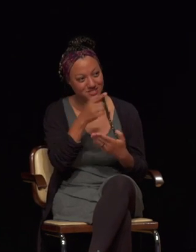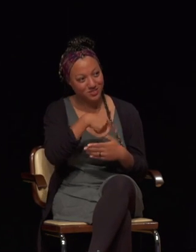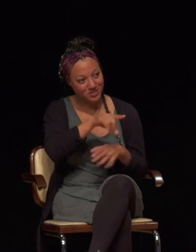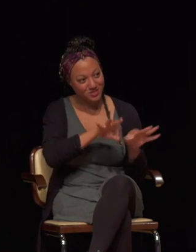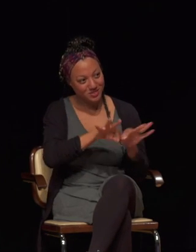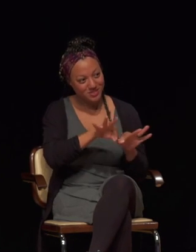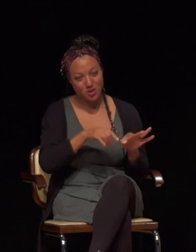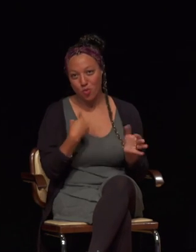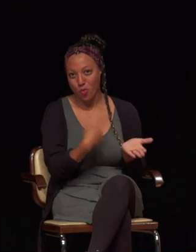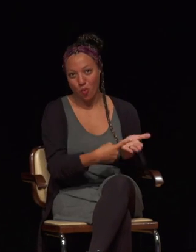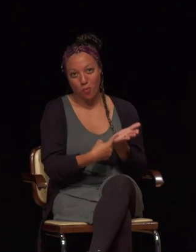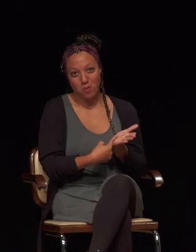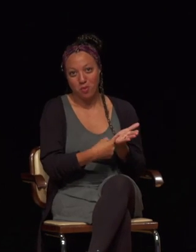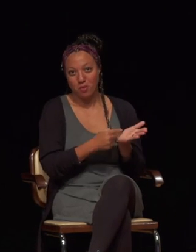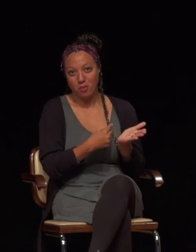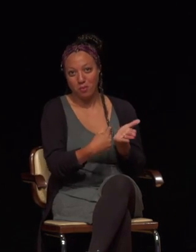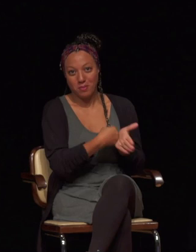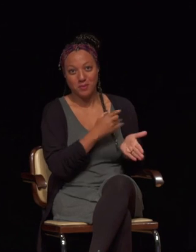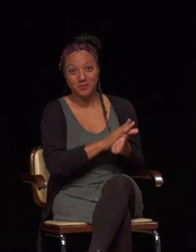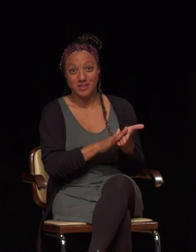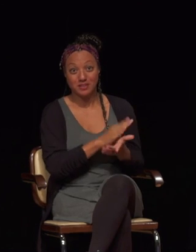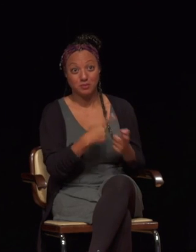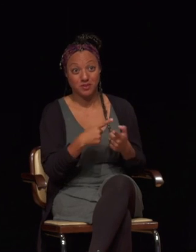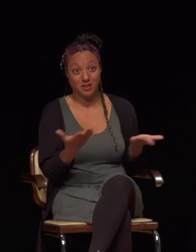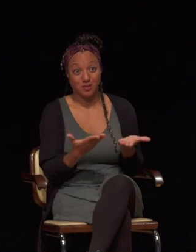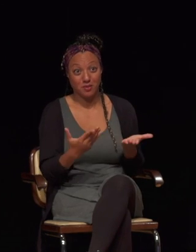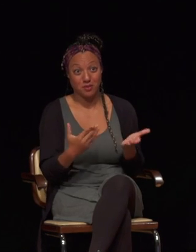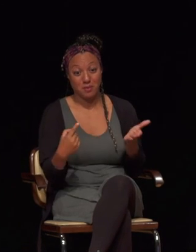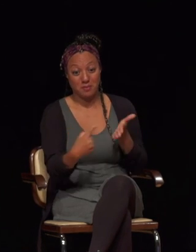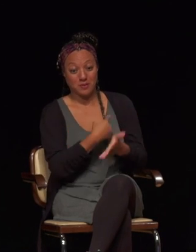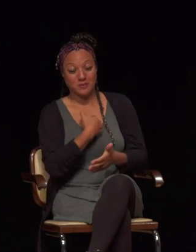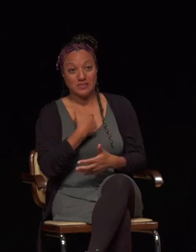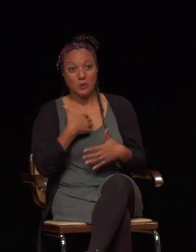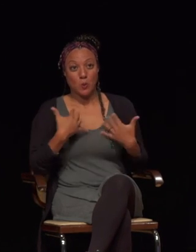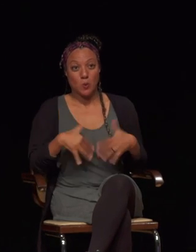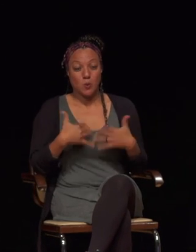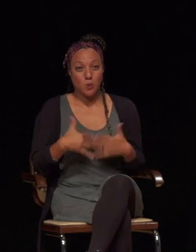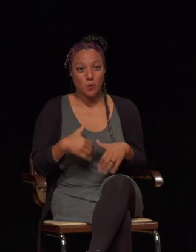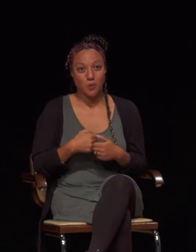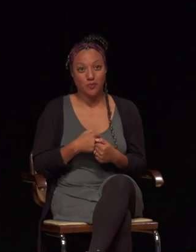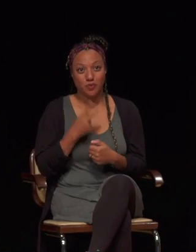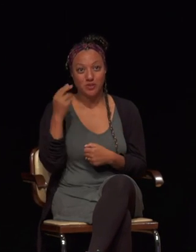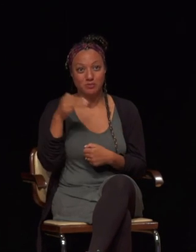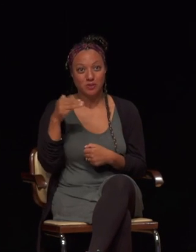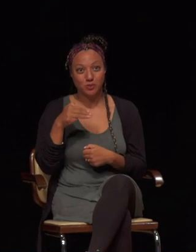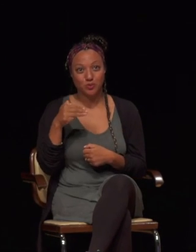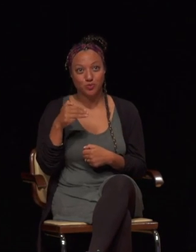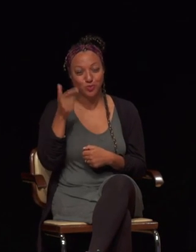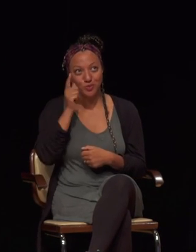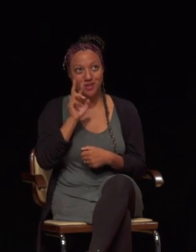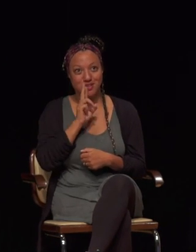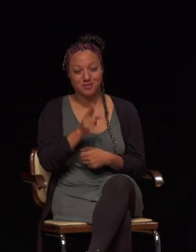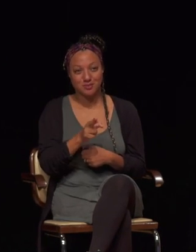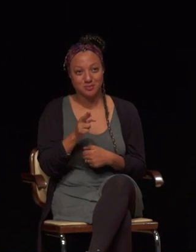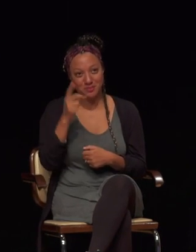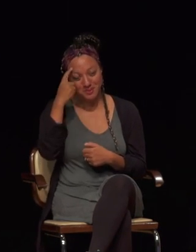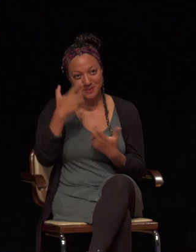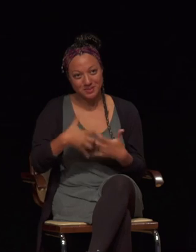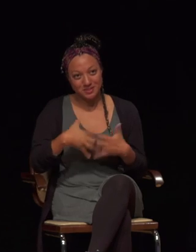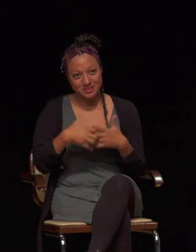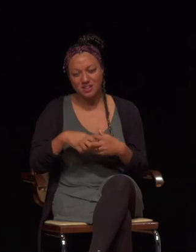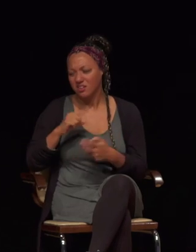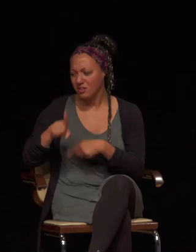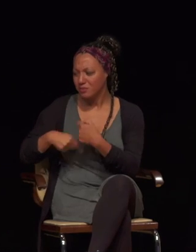gente combinou essa pergunta porque ele me colocou em Mouse em sós porque ele faz uma pergunta assim ainda me dá 2 minutos e meio é como a gente dava lá né pode